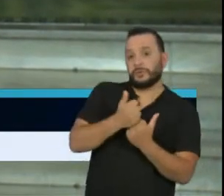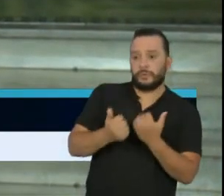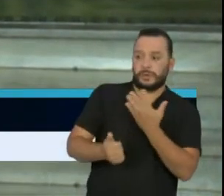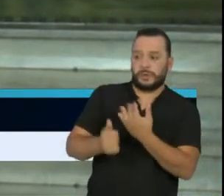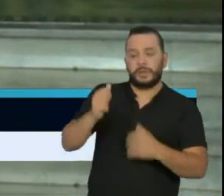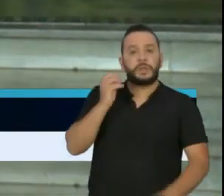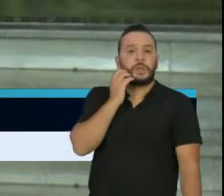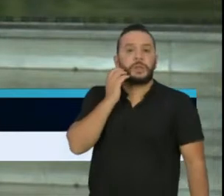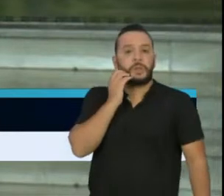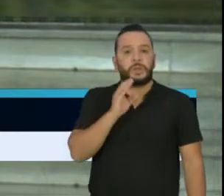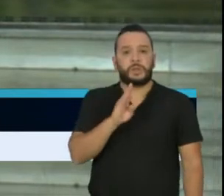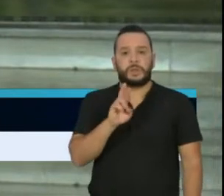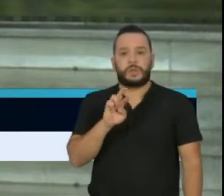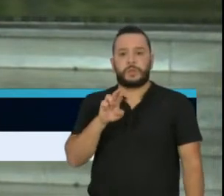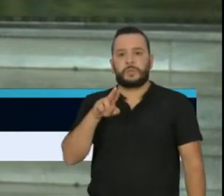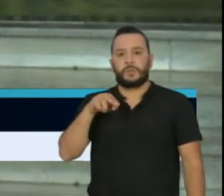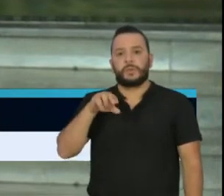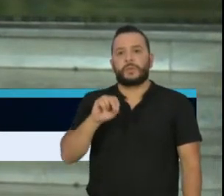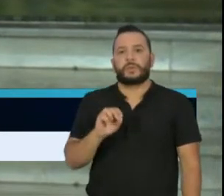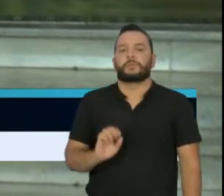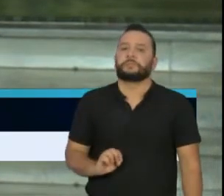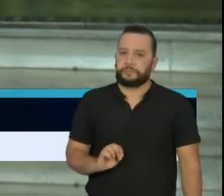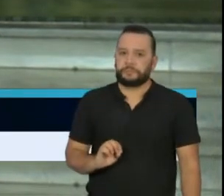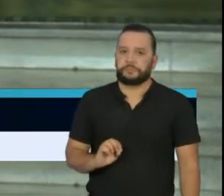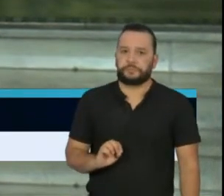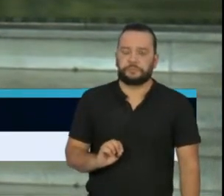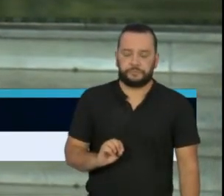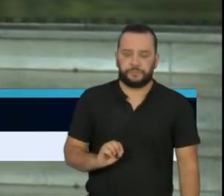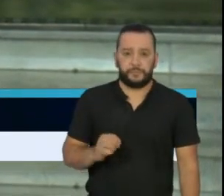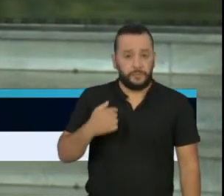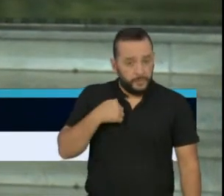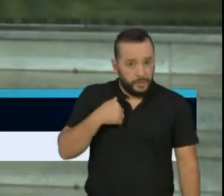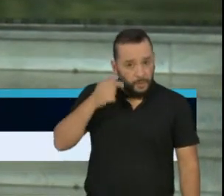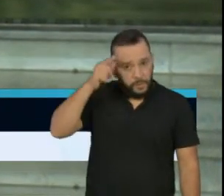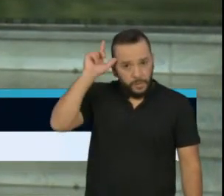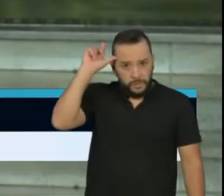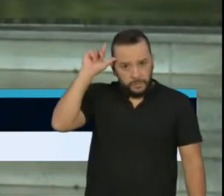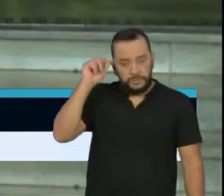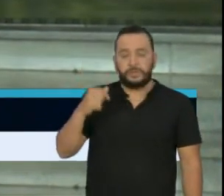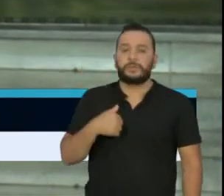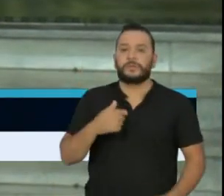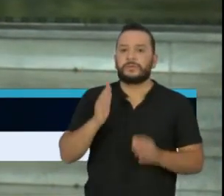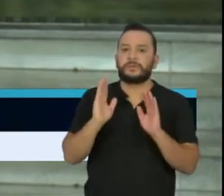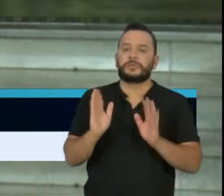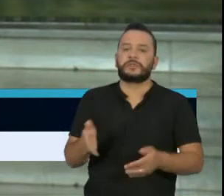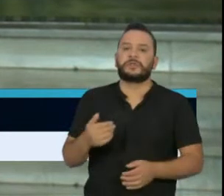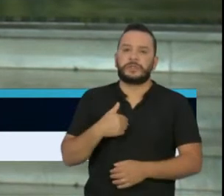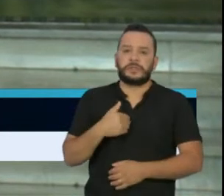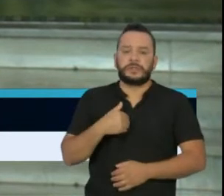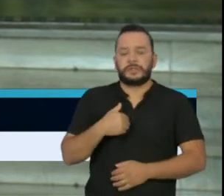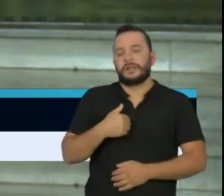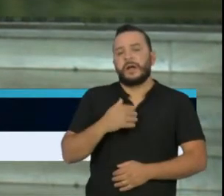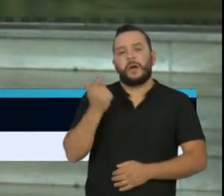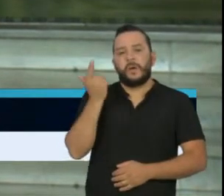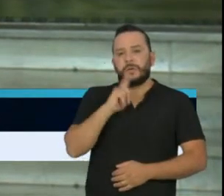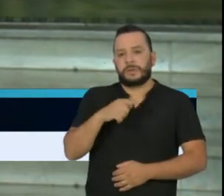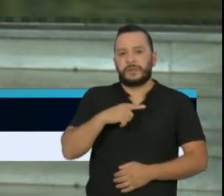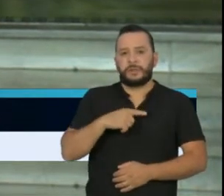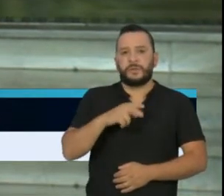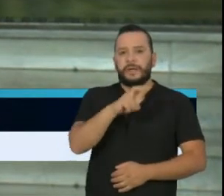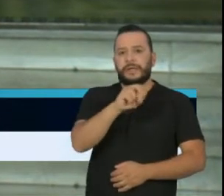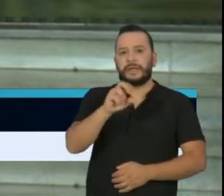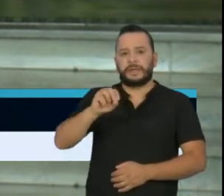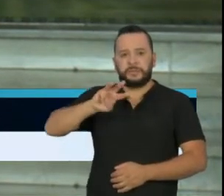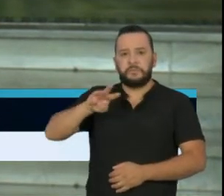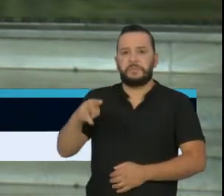Covas. Quero anunciar que chegamos ontem a R$500 bilhão, 500